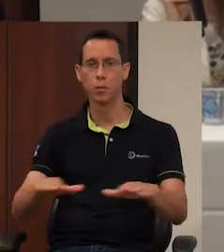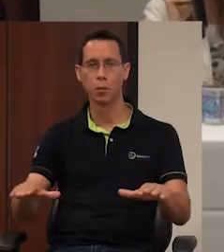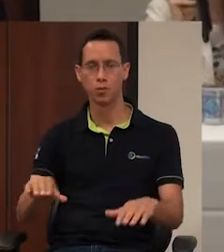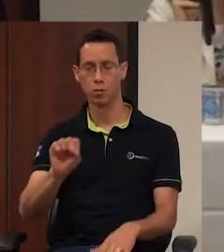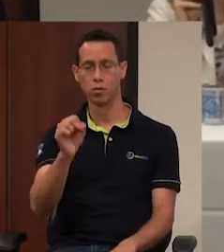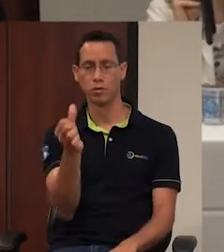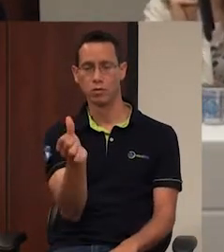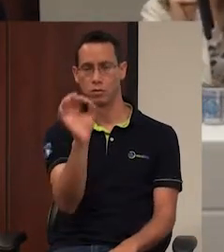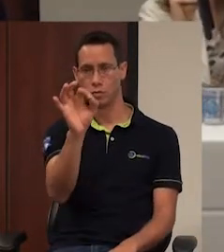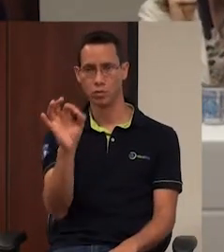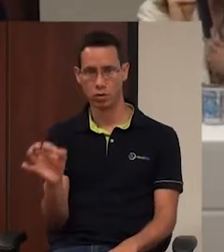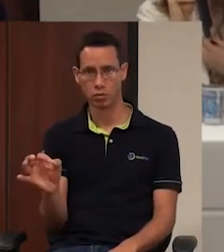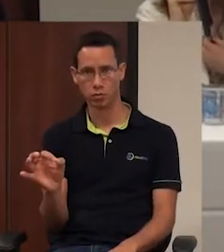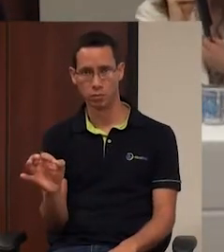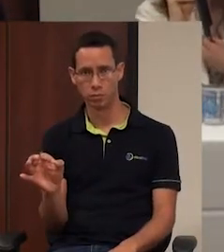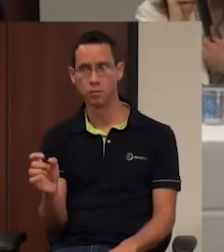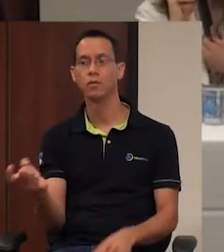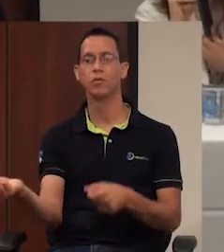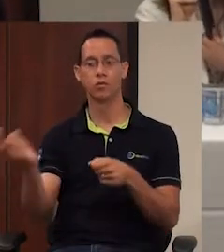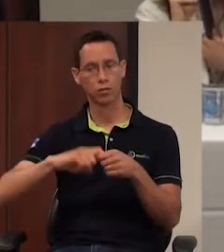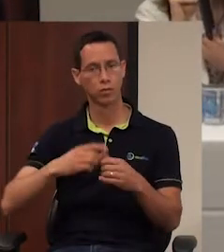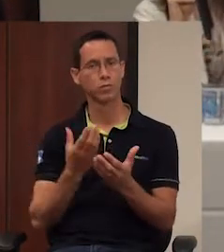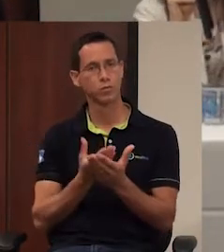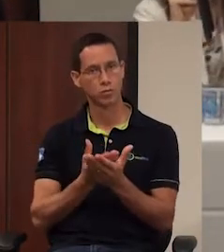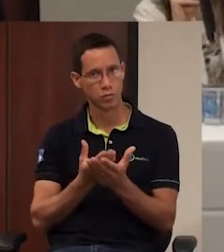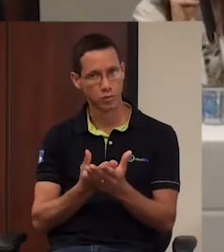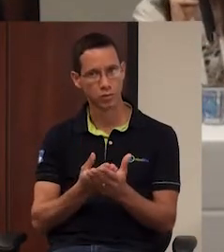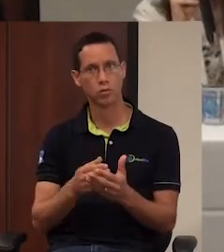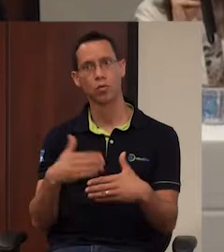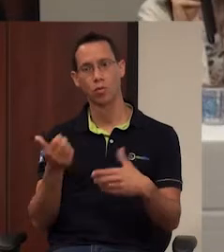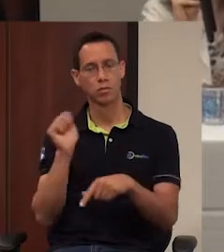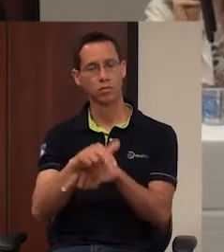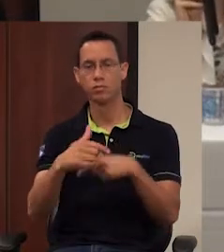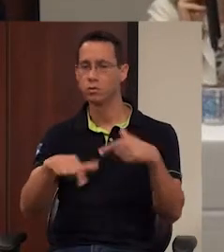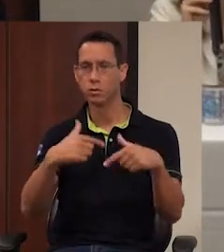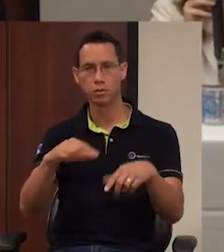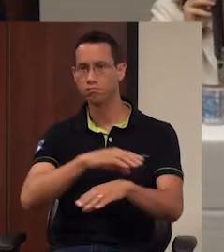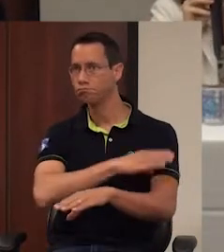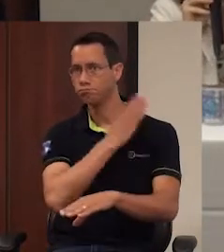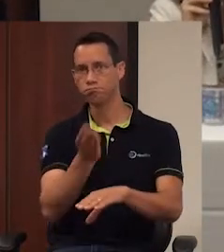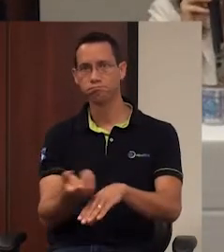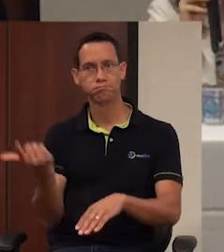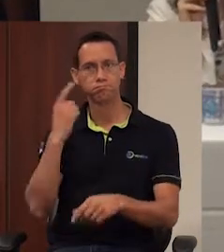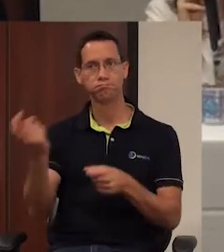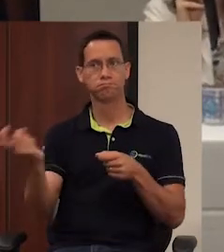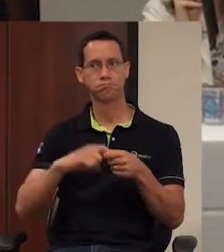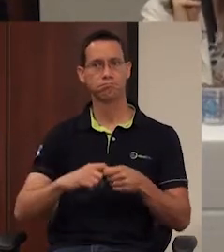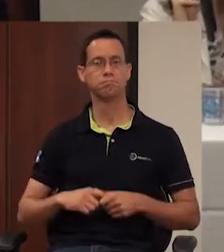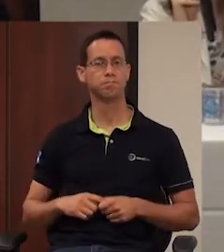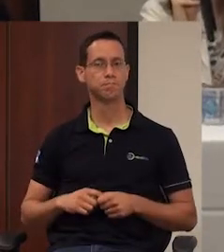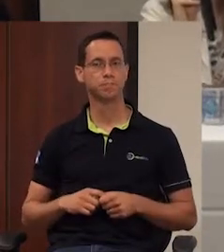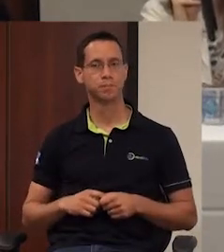86% dessas pessoas retomaram seus estudos e o seu emprego, né, em período integral.